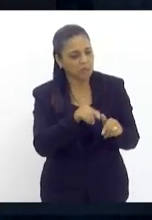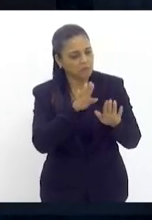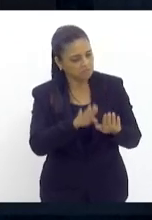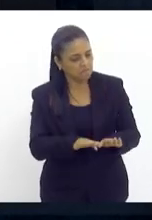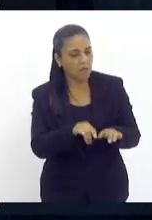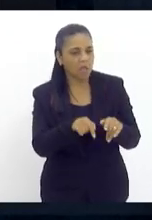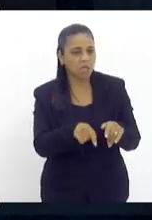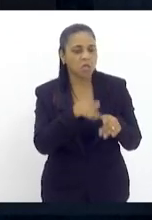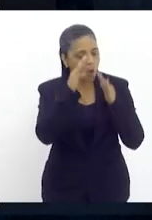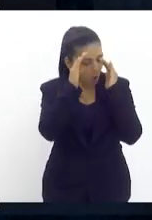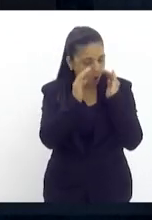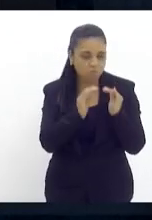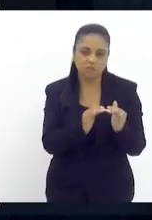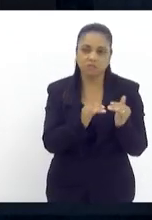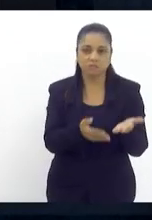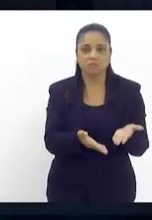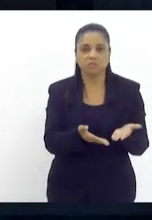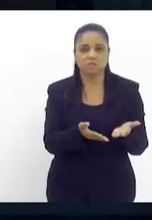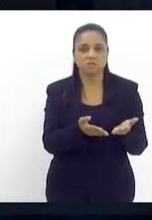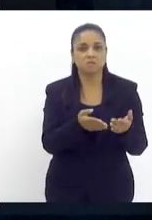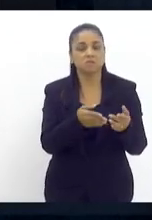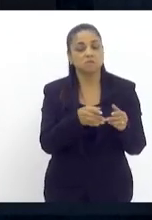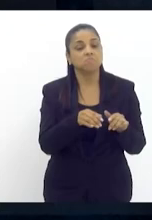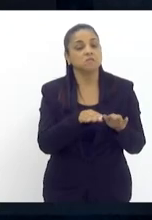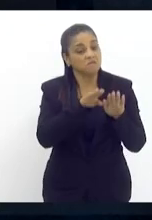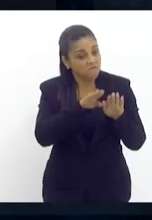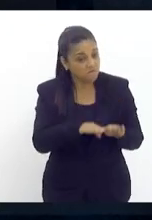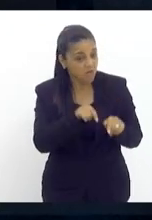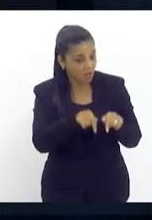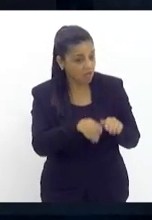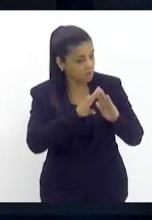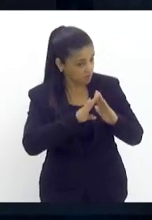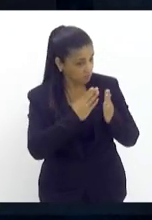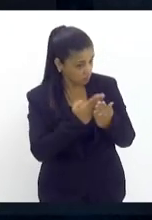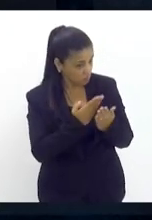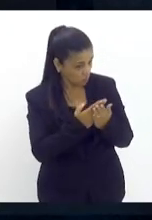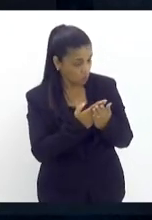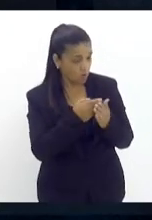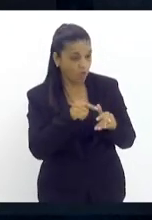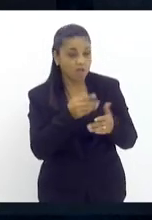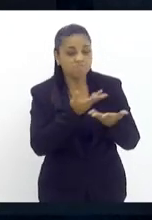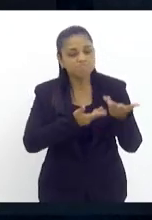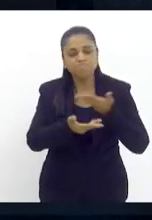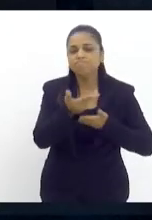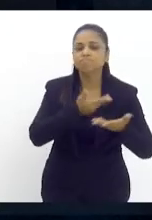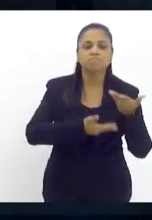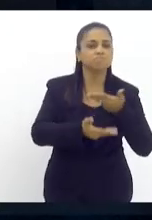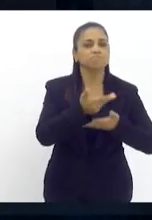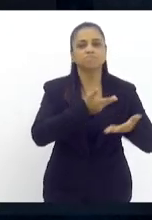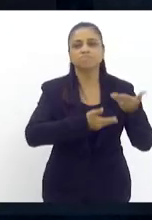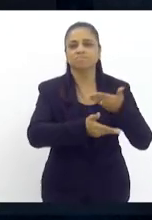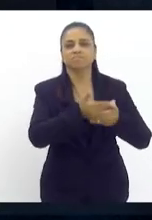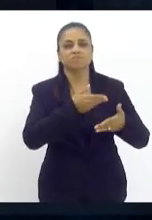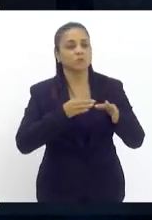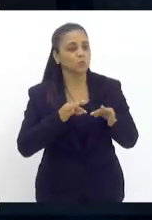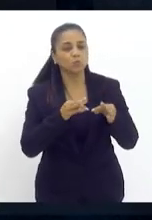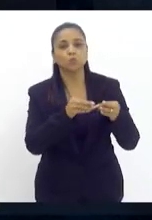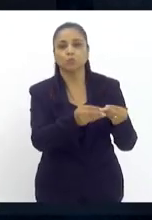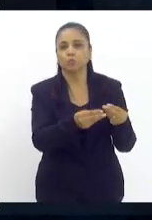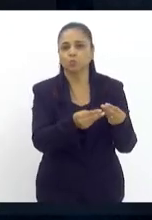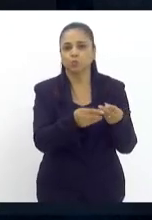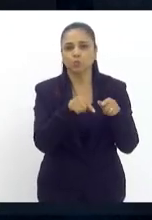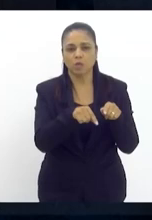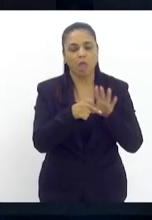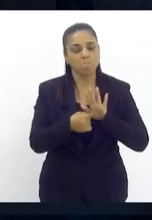e obedecer. Você deve estar aqui, né, e se envolver, de fato, com tudo o que